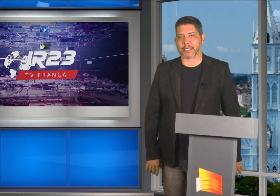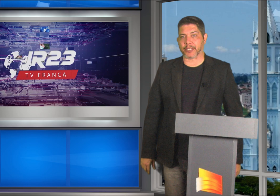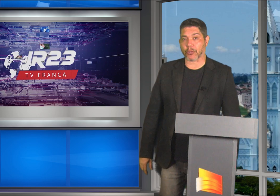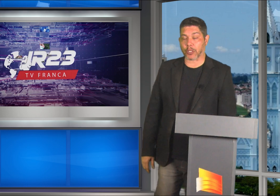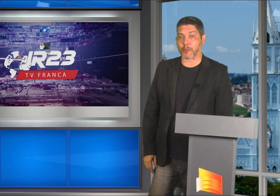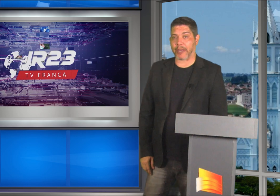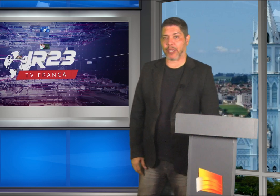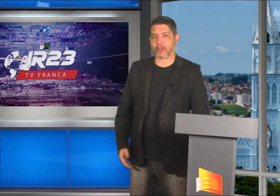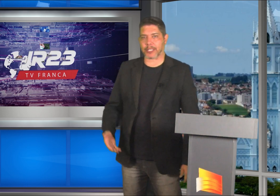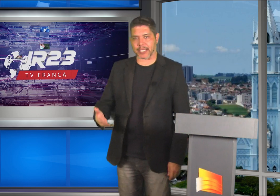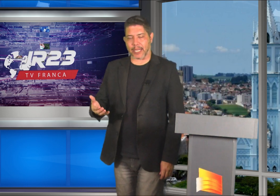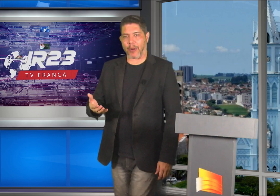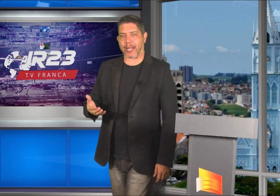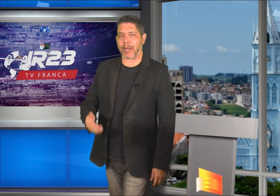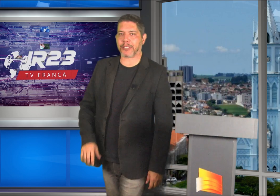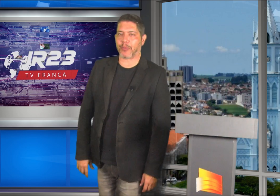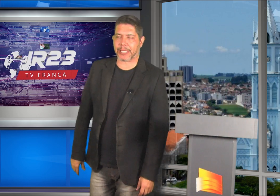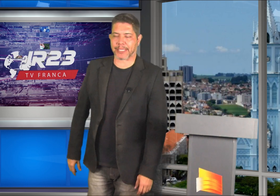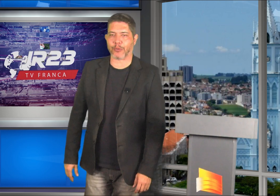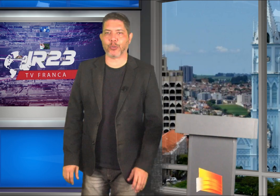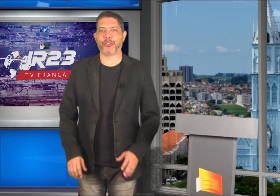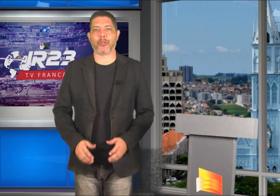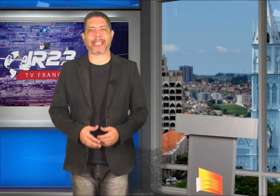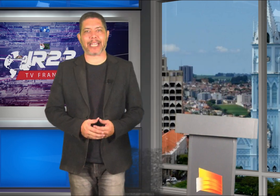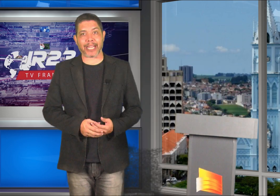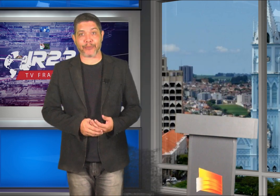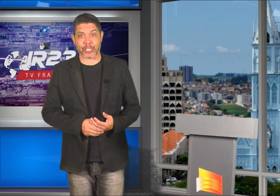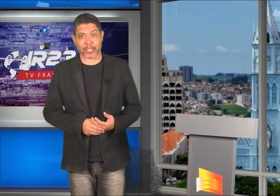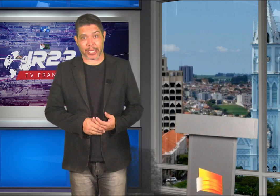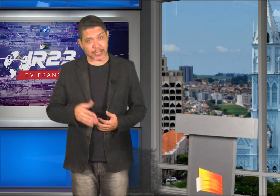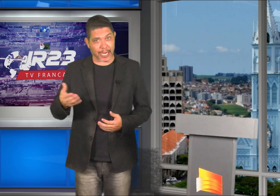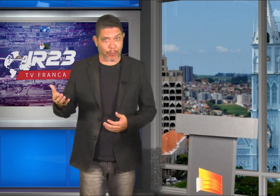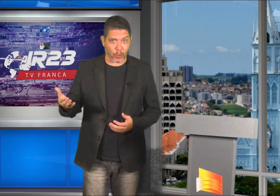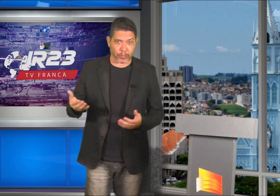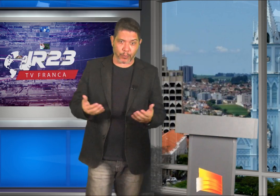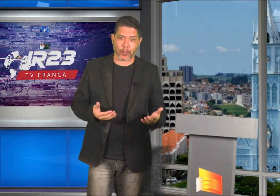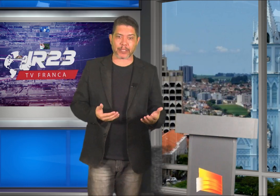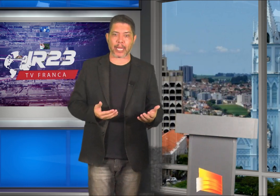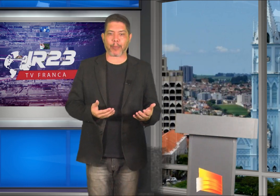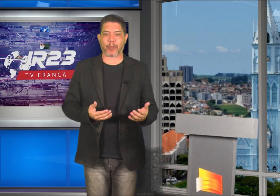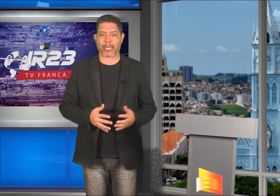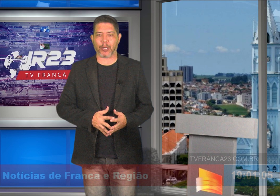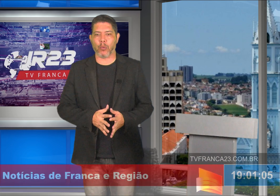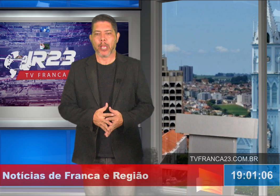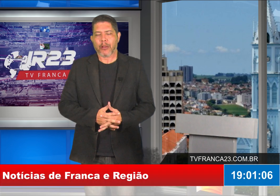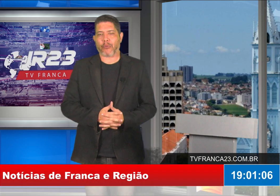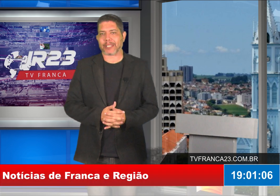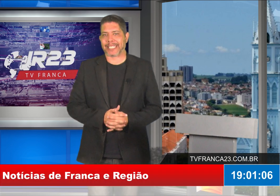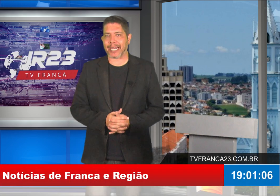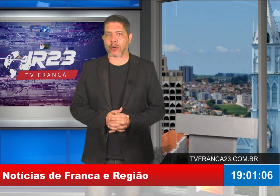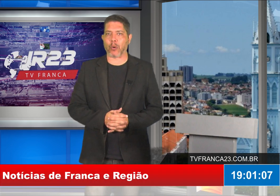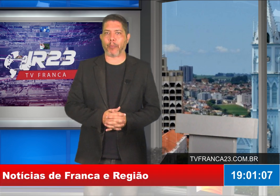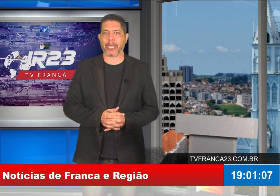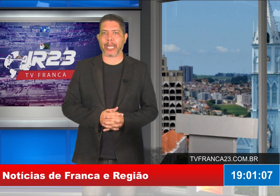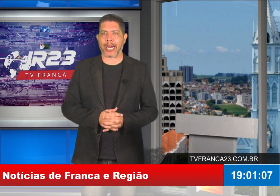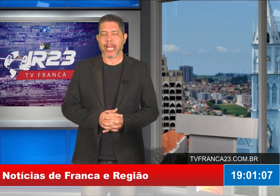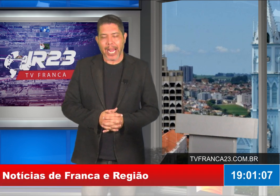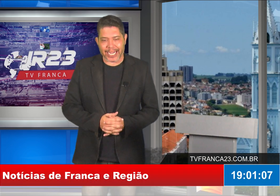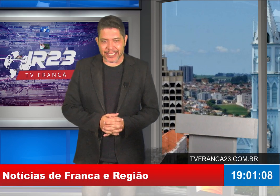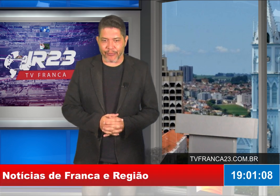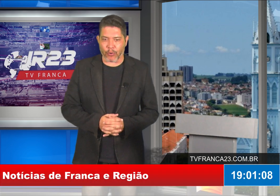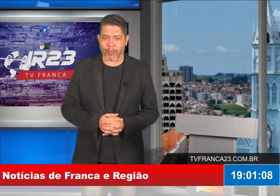Olá, boa noite, sejam todos bem-vindos. Está no ar mais uma edição do JE23. Está na boca do povo, está na palma da mão. Você